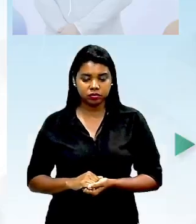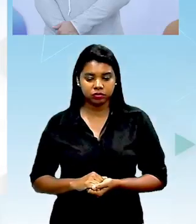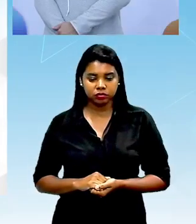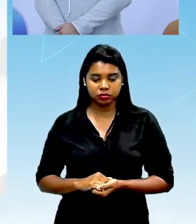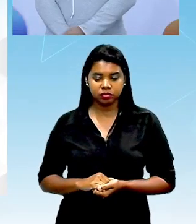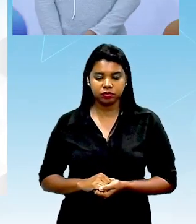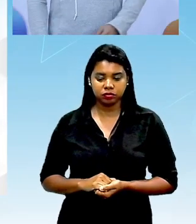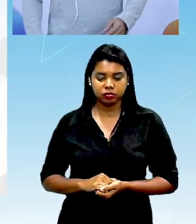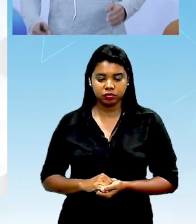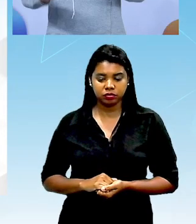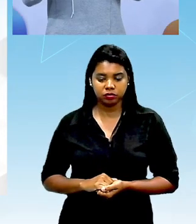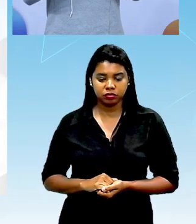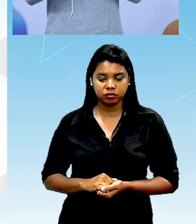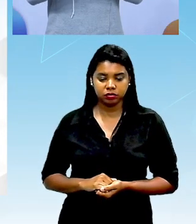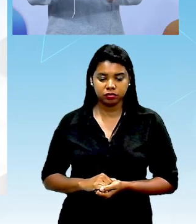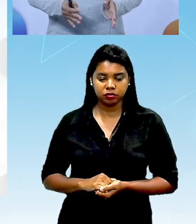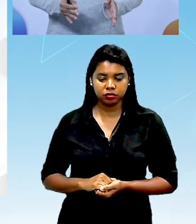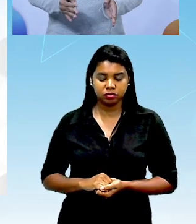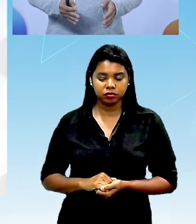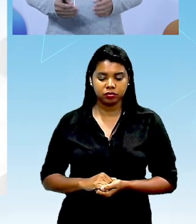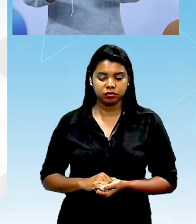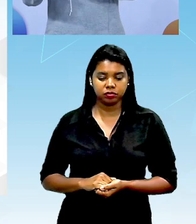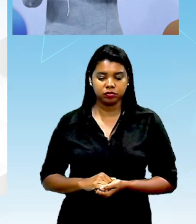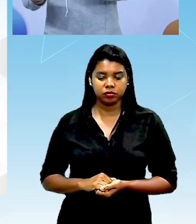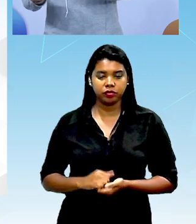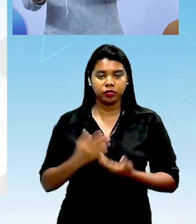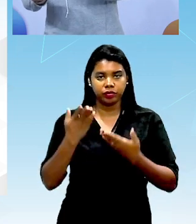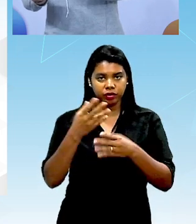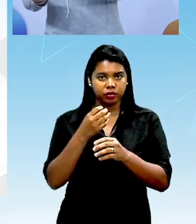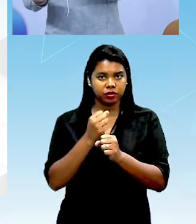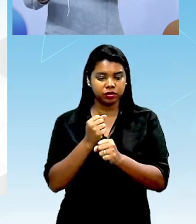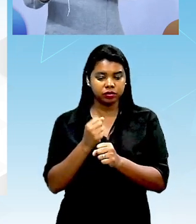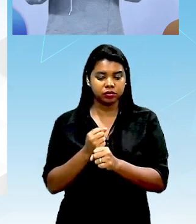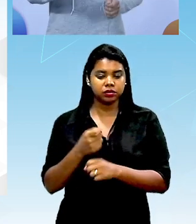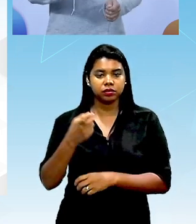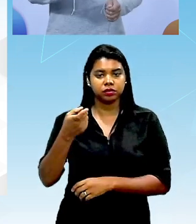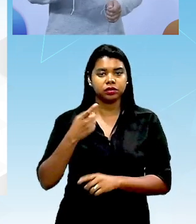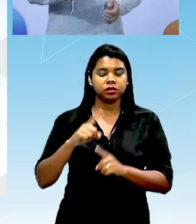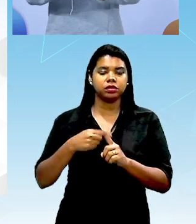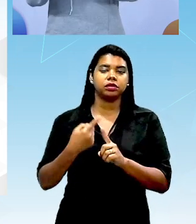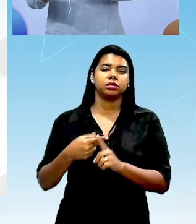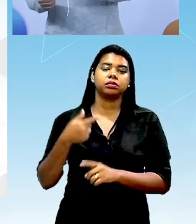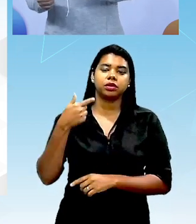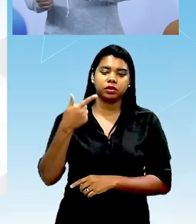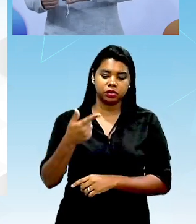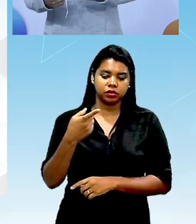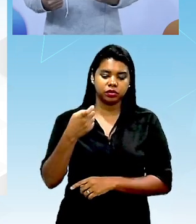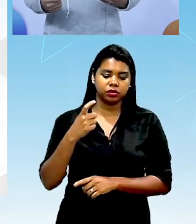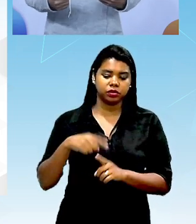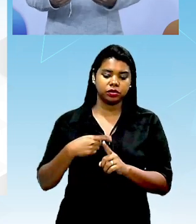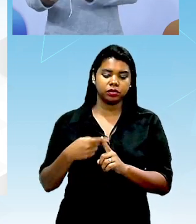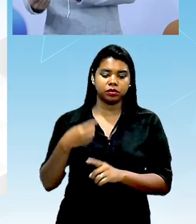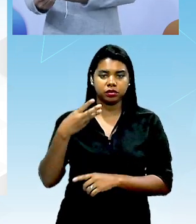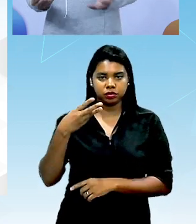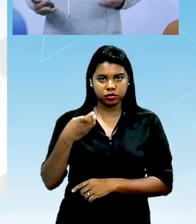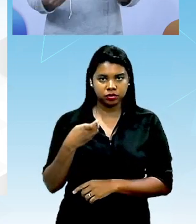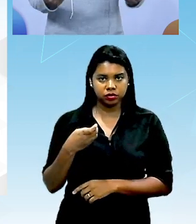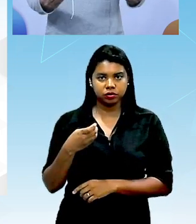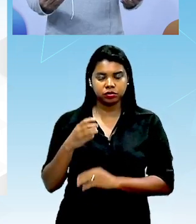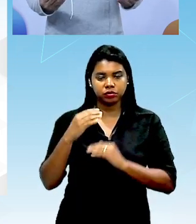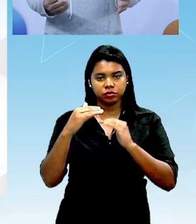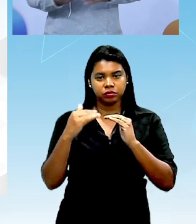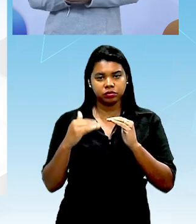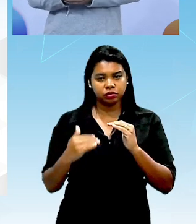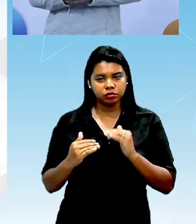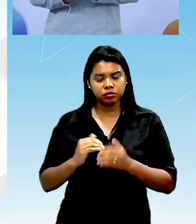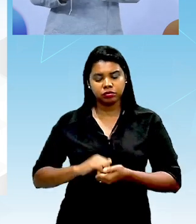favor, traz aí. Você vai somar x mais 2x mais 3x na ordem crescente. É legal,